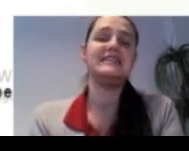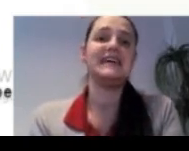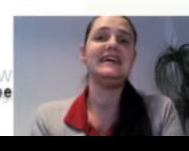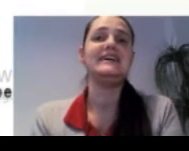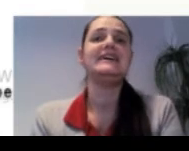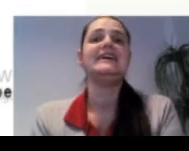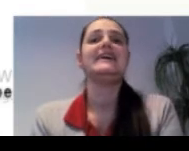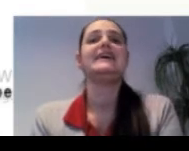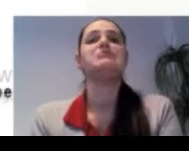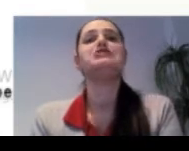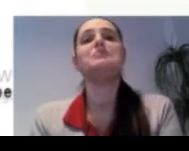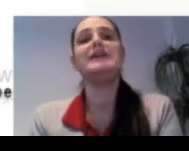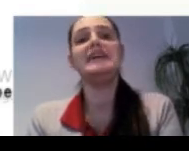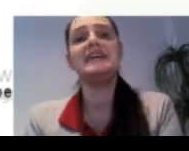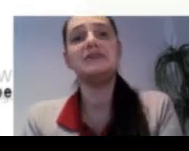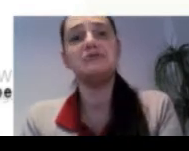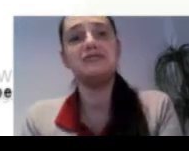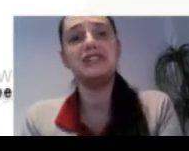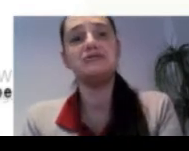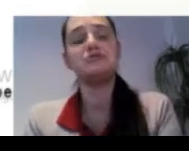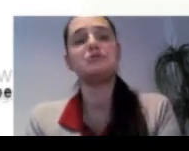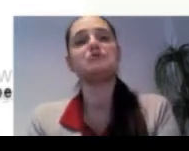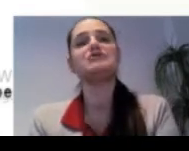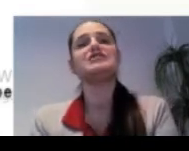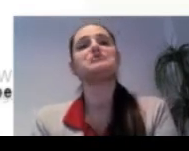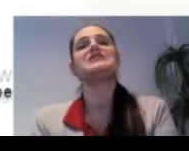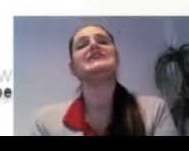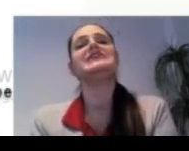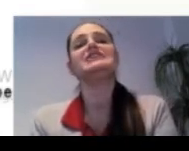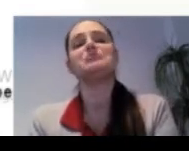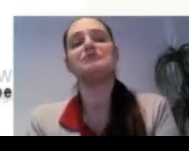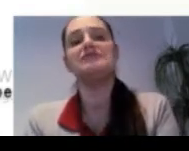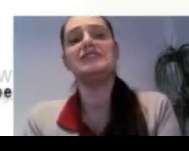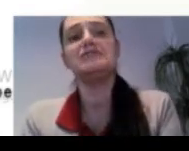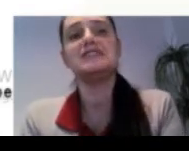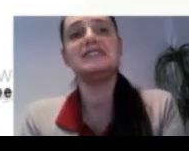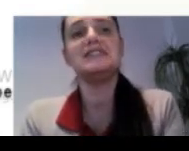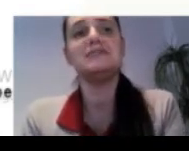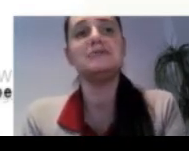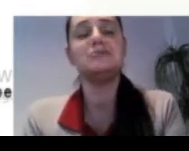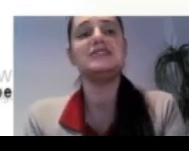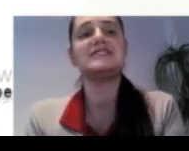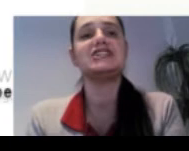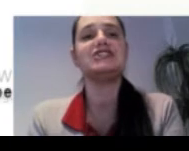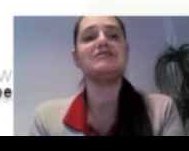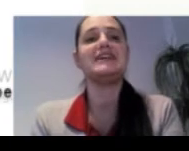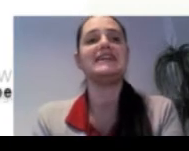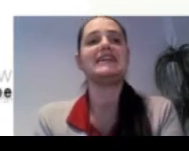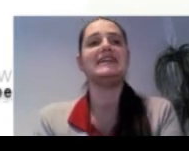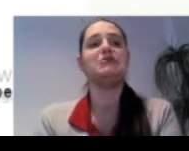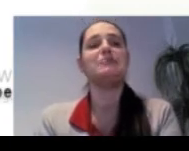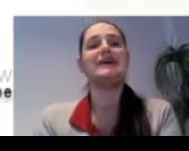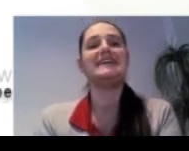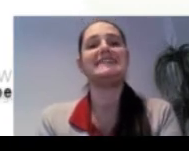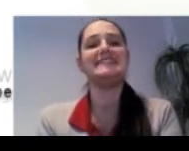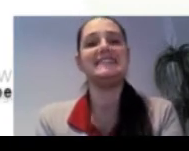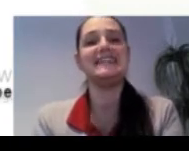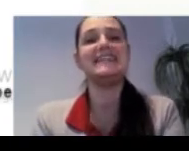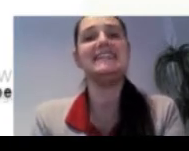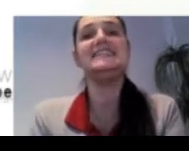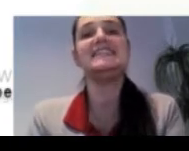para ele, né? Multiplique o vírus, produza as proteínas para o vírus, então por isso que a gente fala que ele é